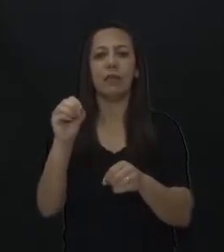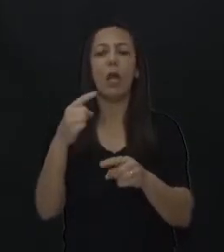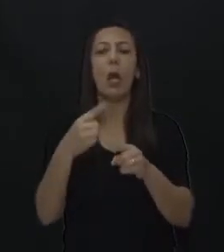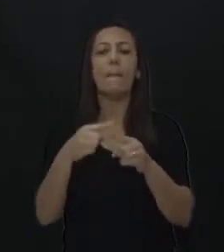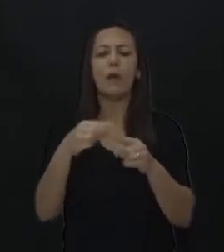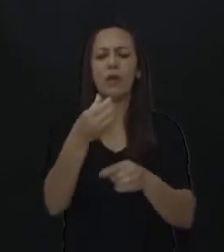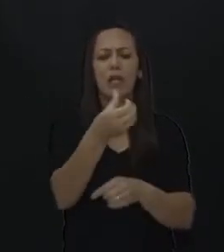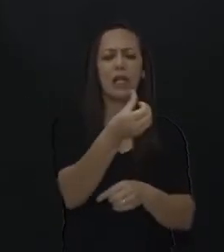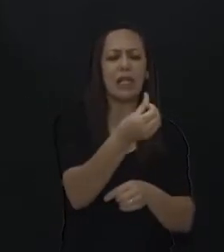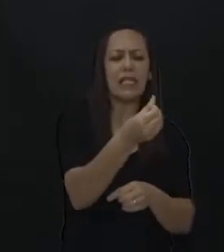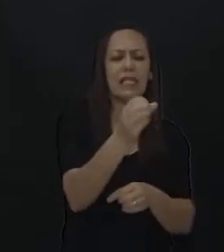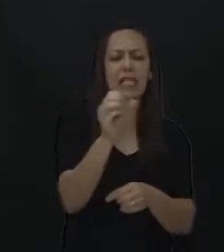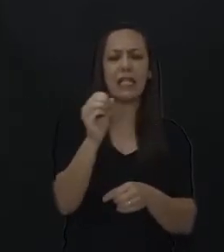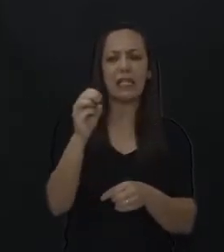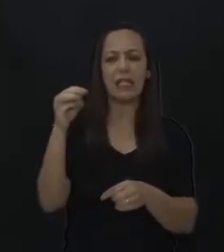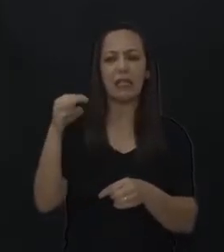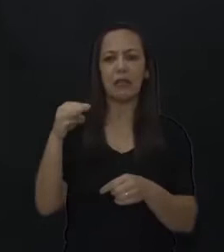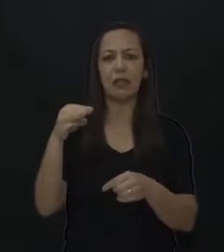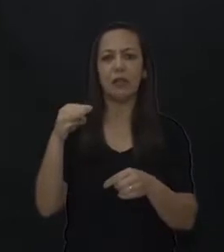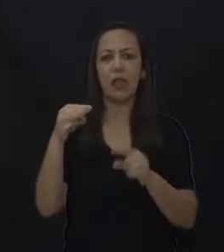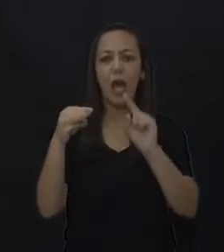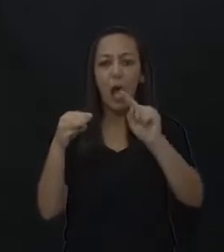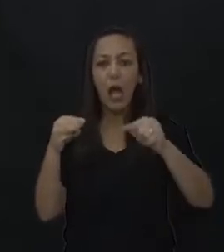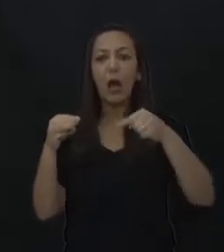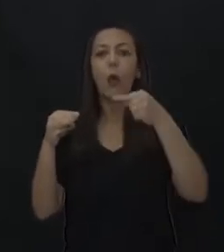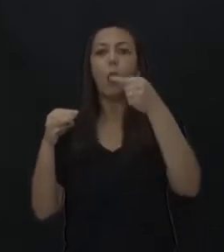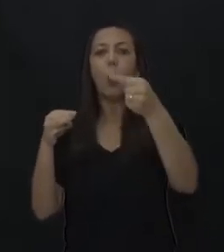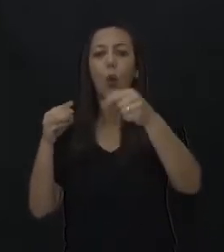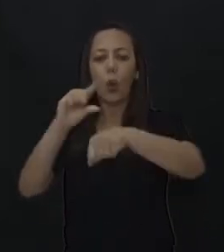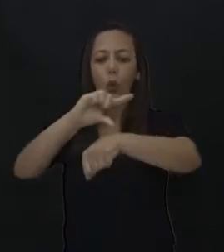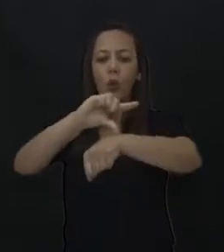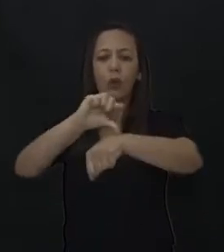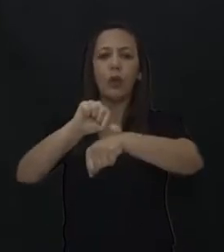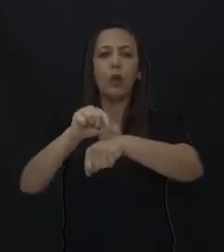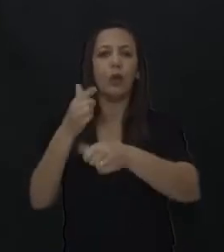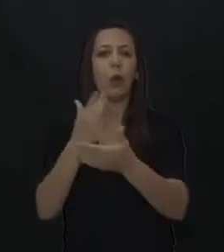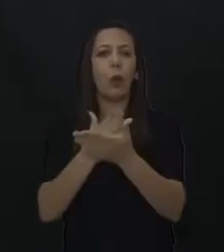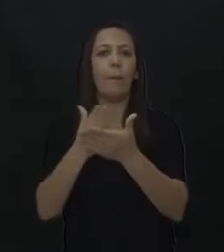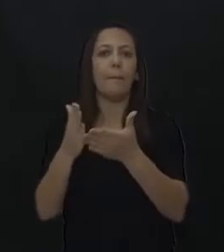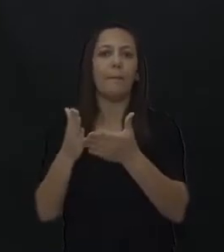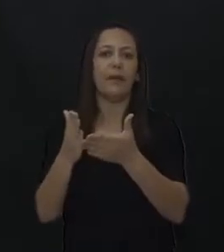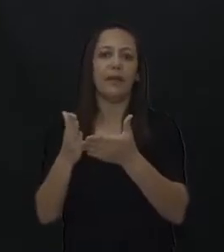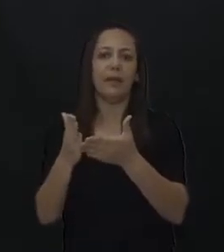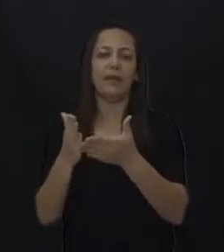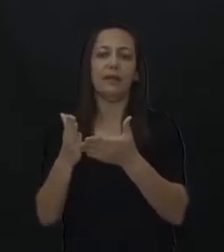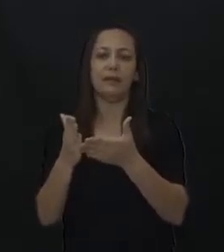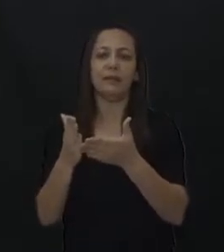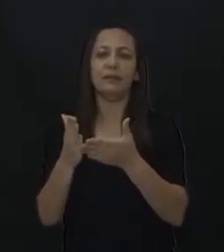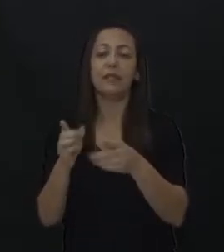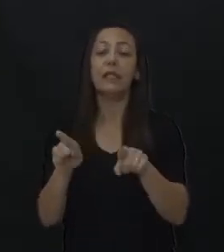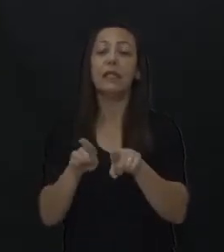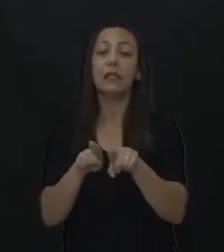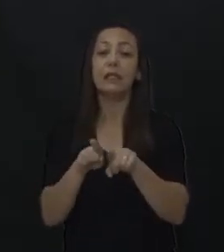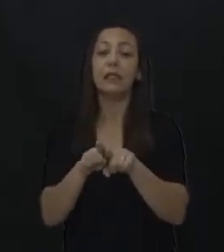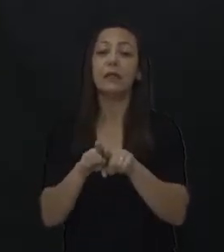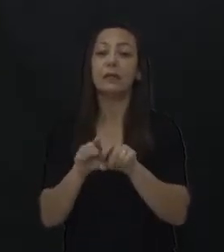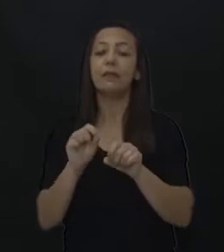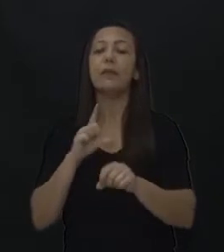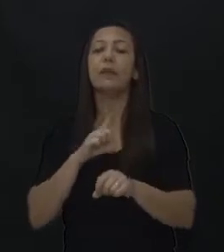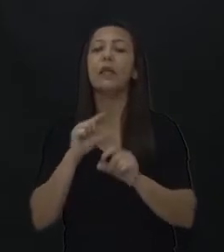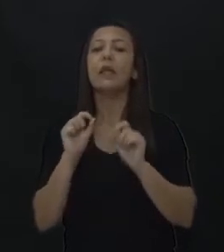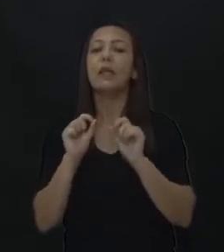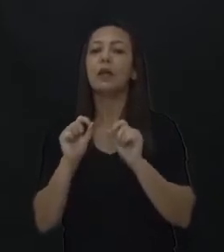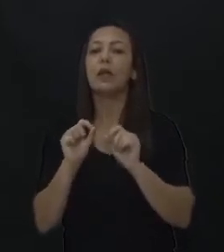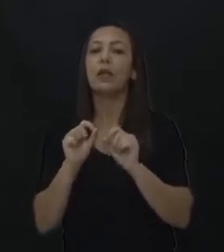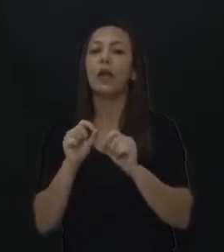60º minuto é onde a próxima hora se iniciará. Tá legal? E aí, além disso, nós temos